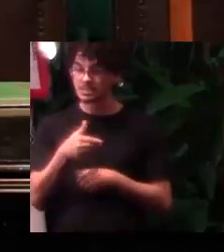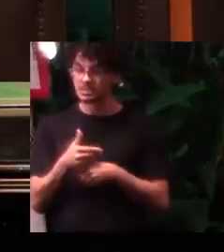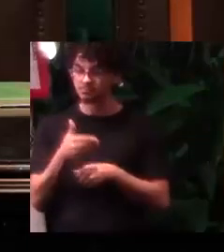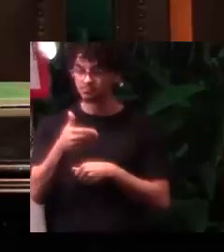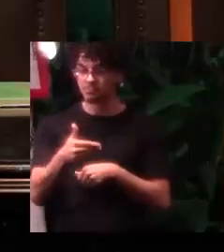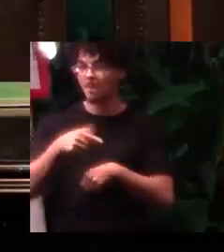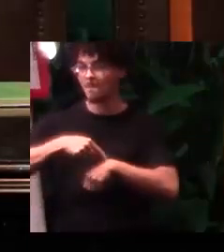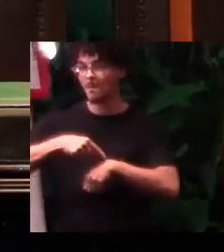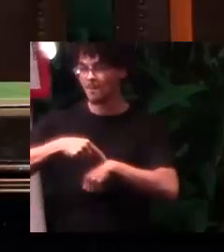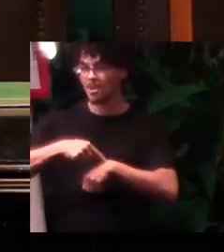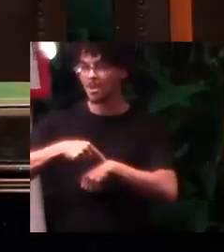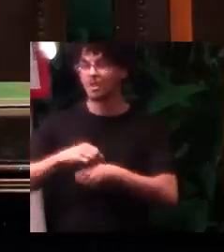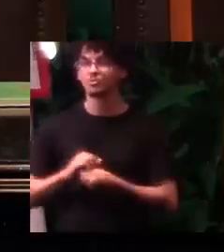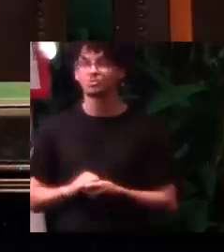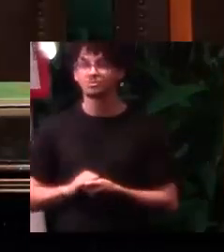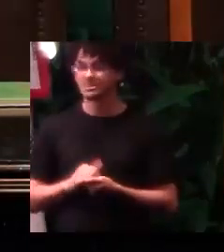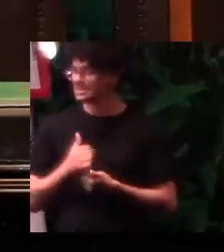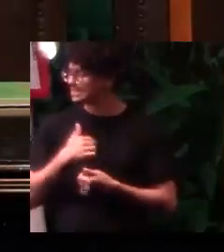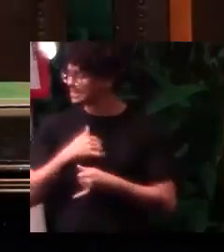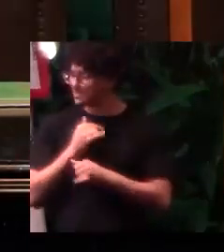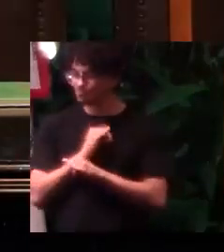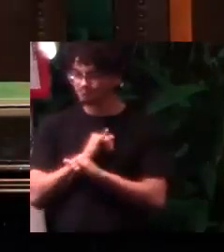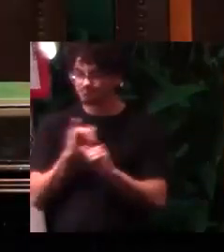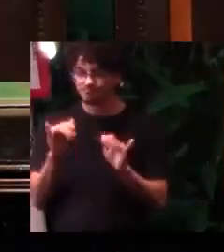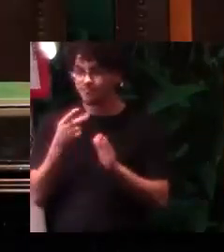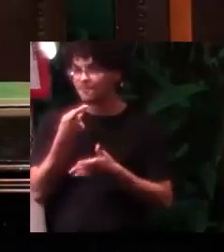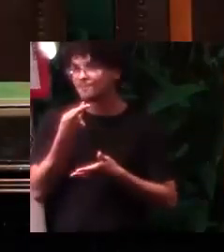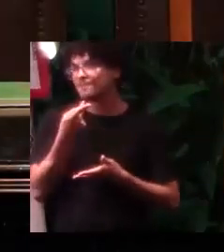e eu digo assim, sem nenhum